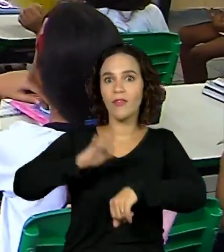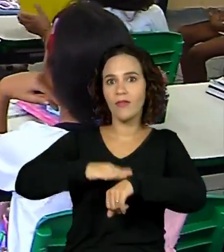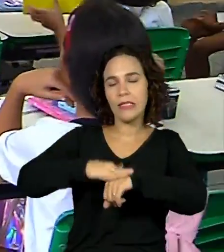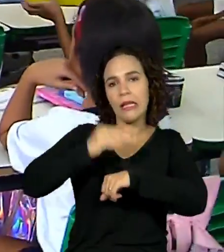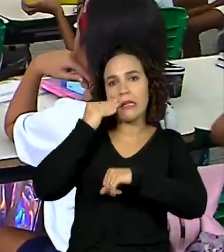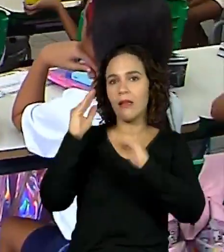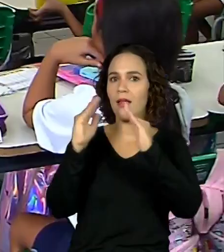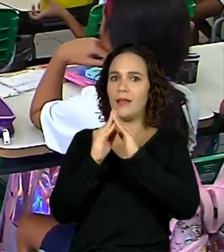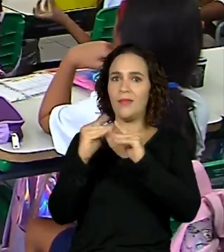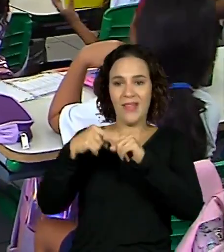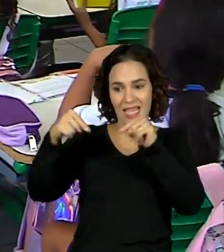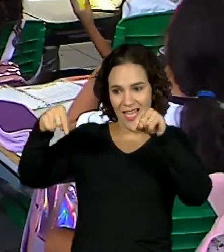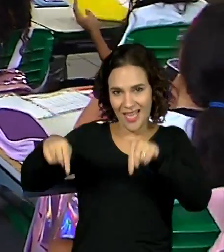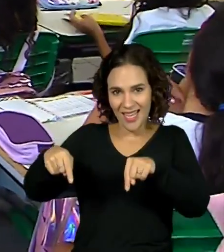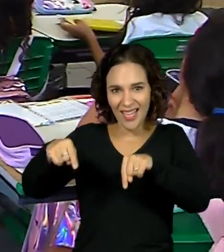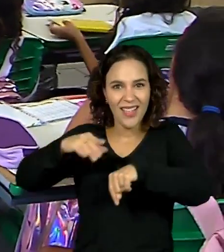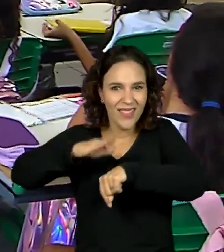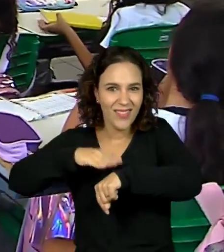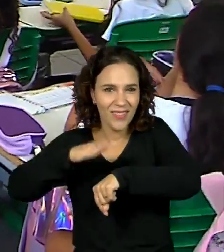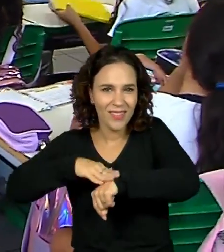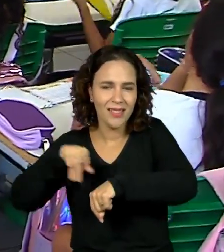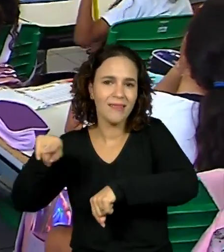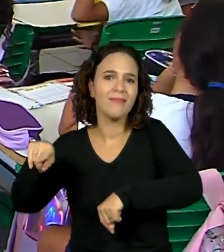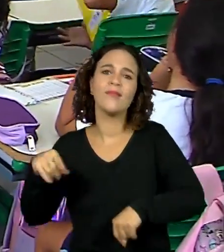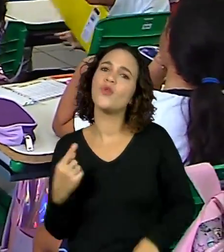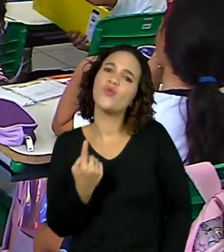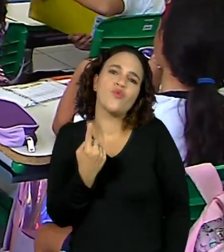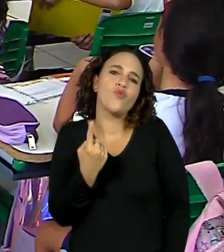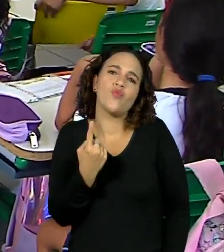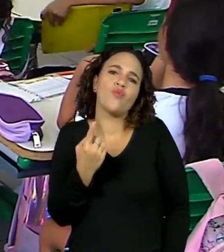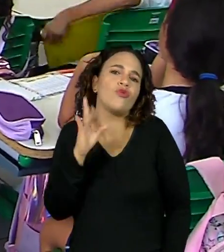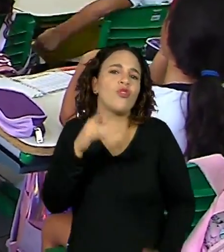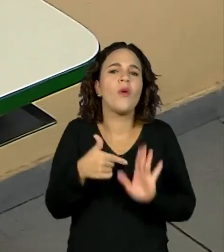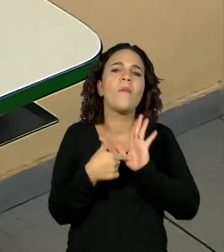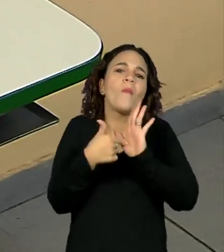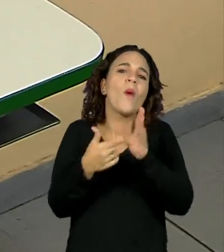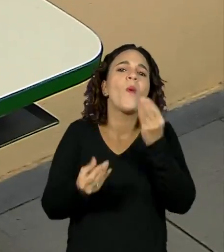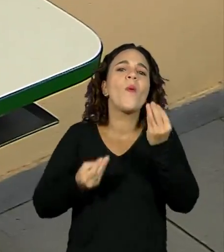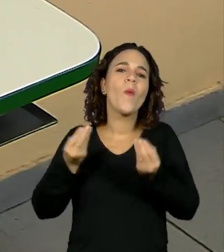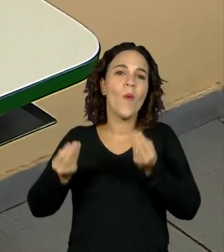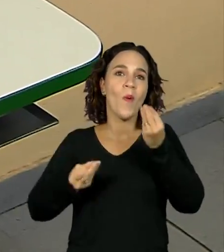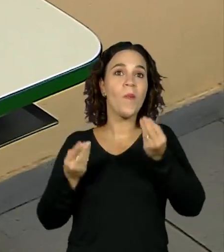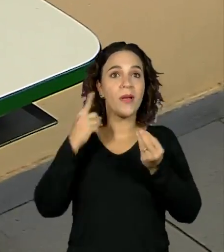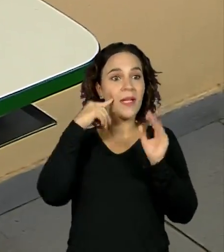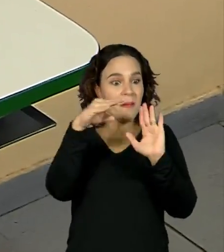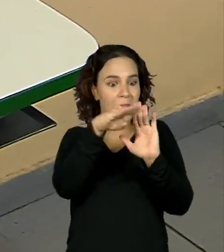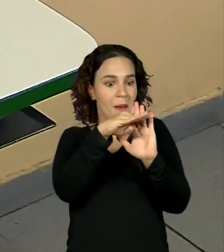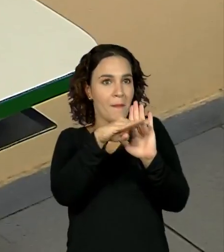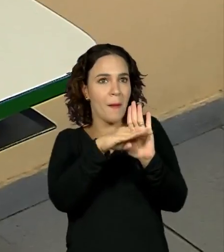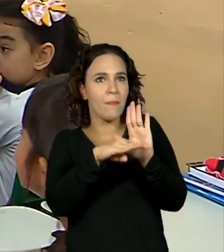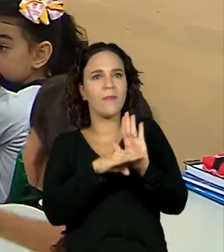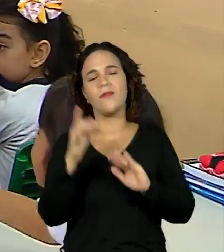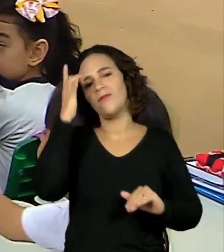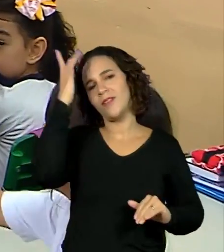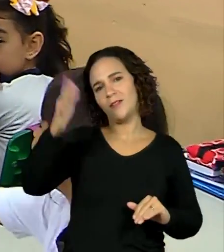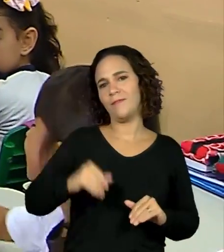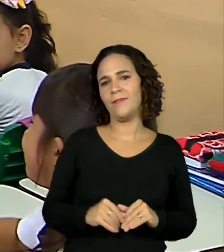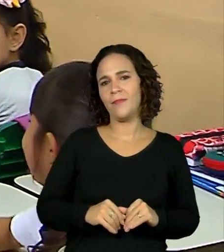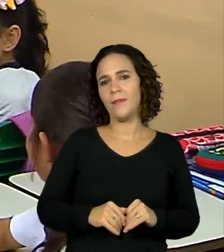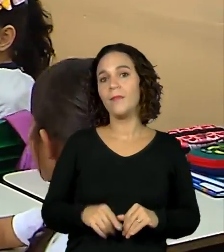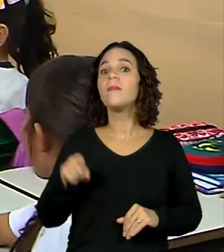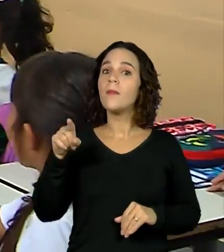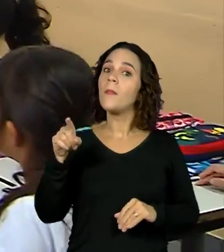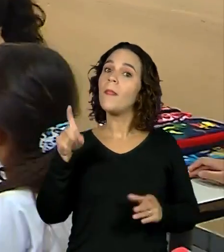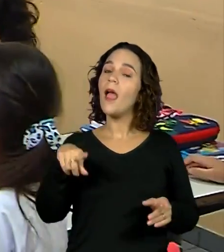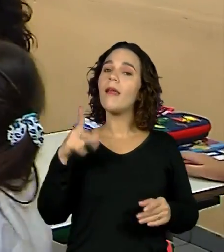fazer lá. Porque o que a gente vai fazer aqui hoje é só uma amostra. A receita é fácil e é considerada